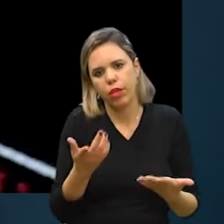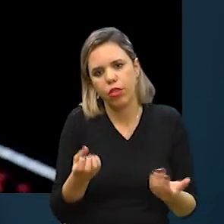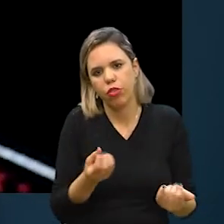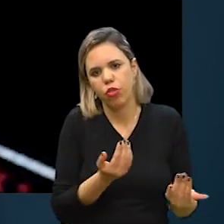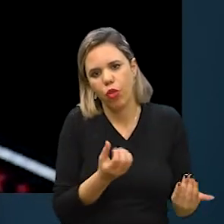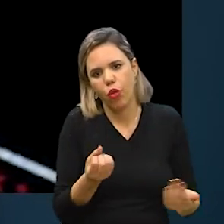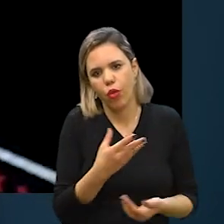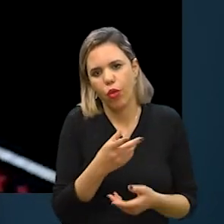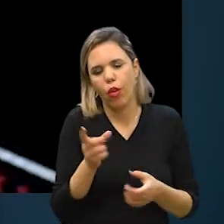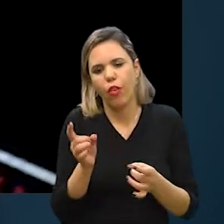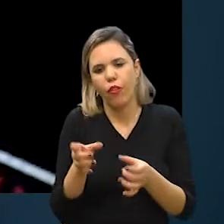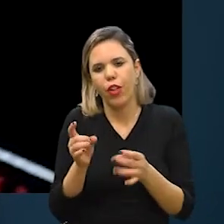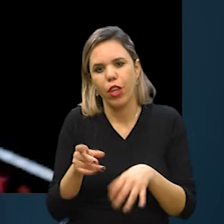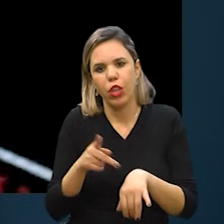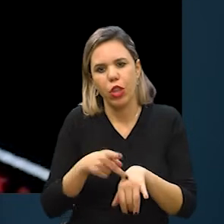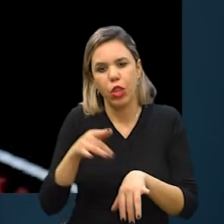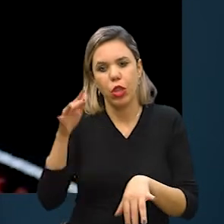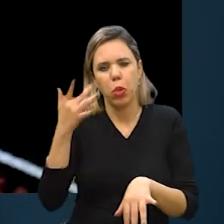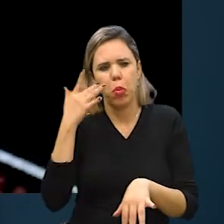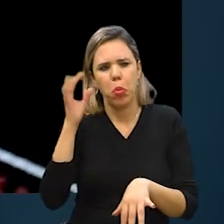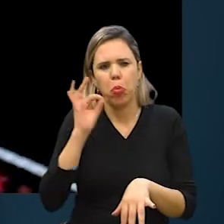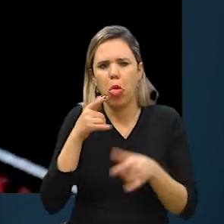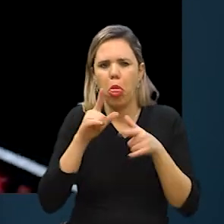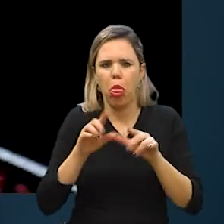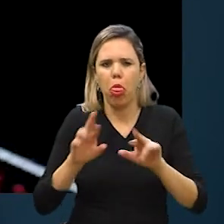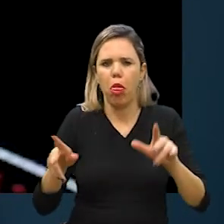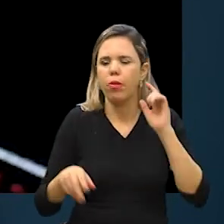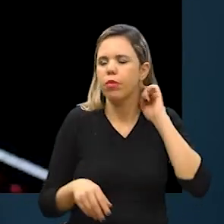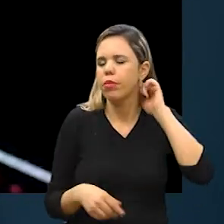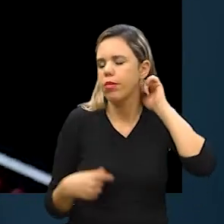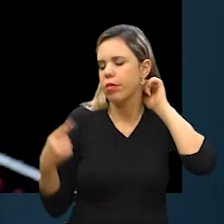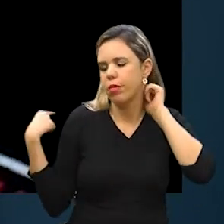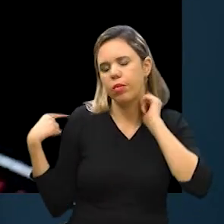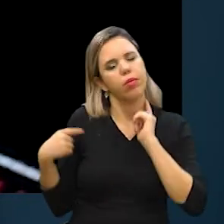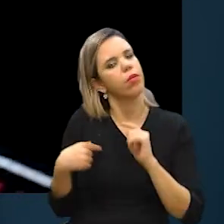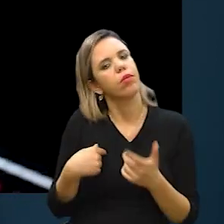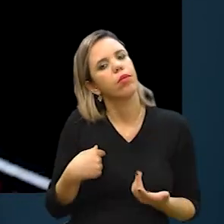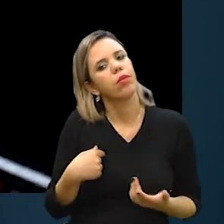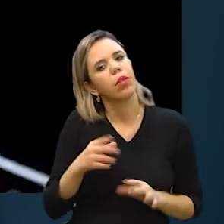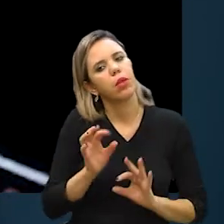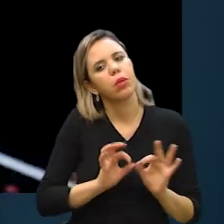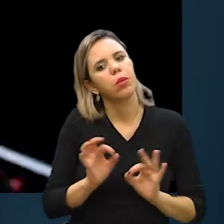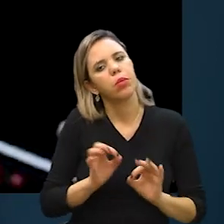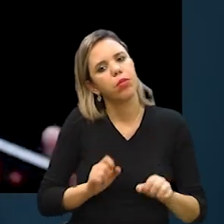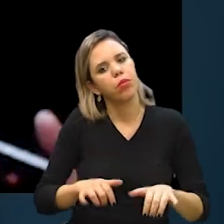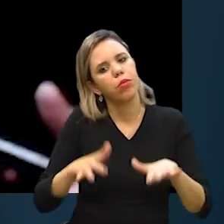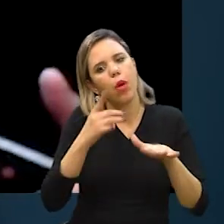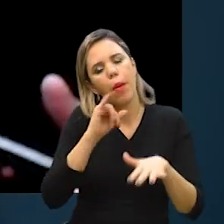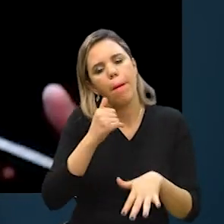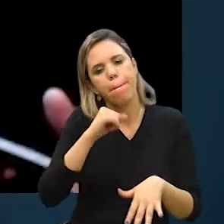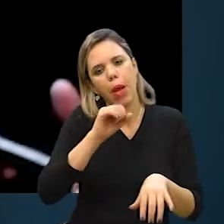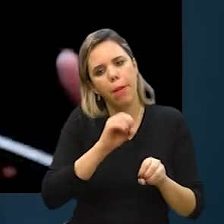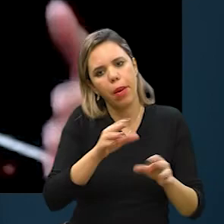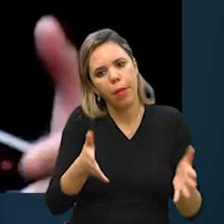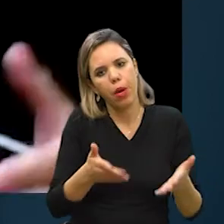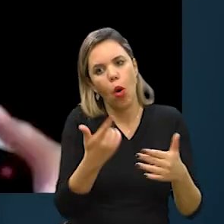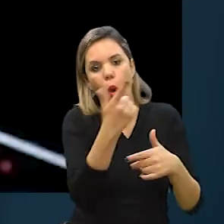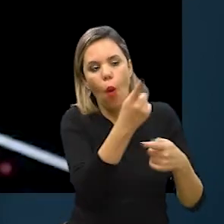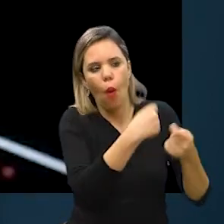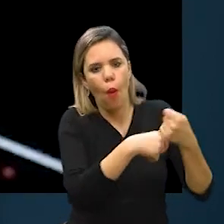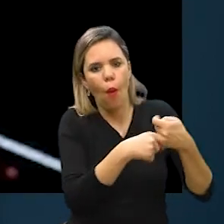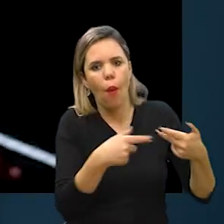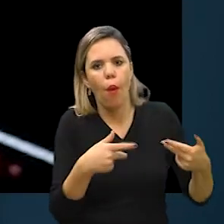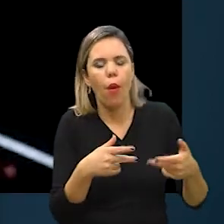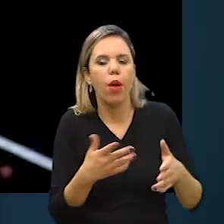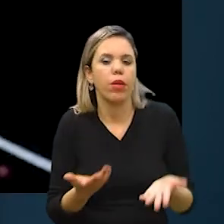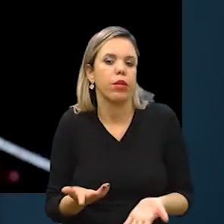assim, que era muito novinho, para vender pedras preciosas, eu não entendi muita linguagem dele naquele tempo. Você vê, um garoto que você prepara, aí com a mãe, preparamos